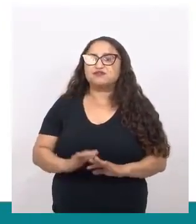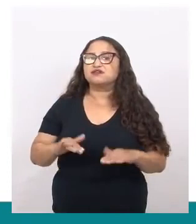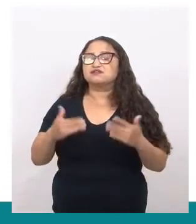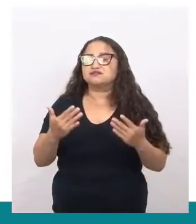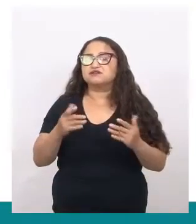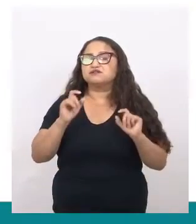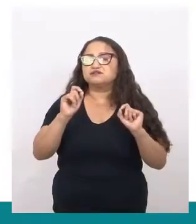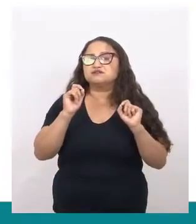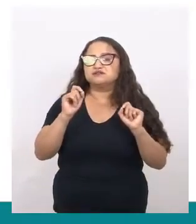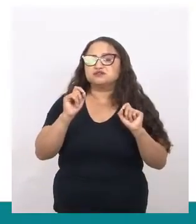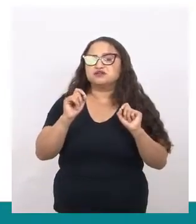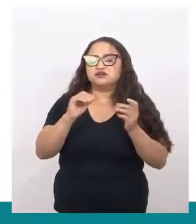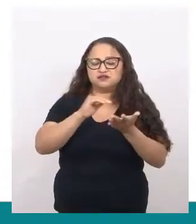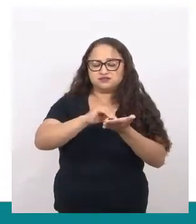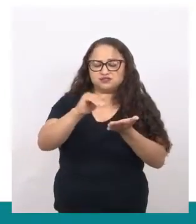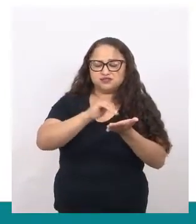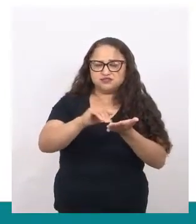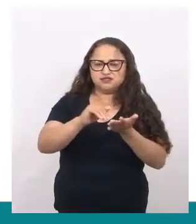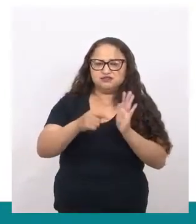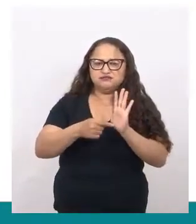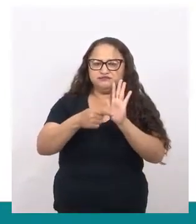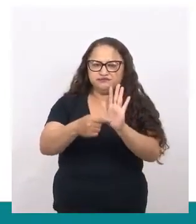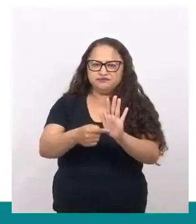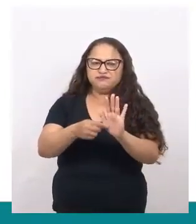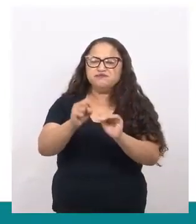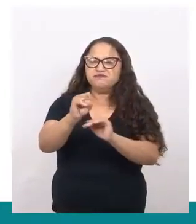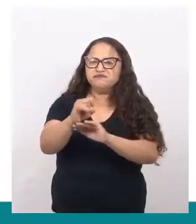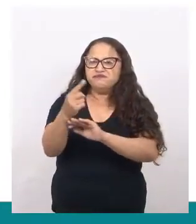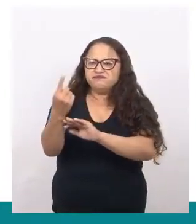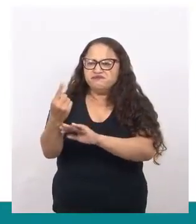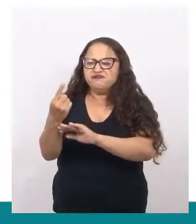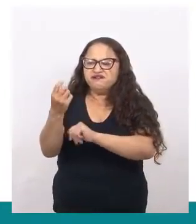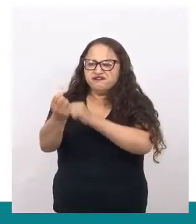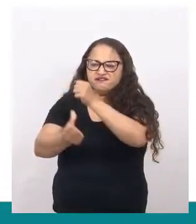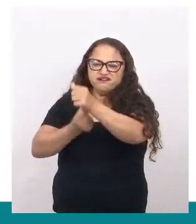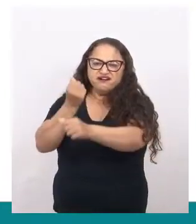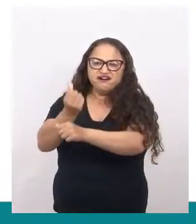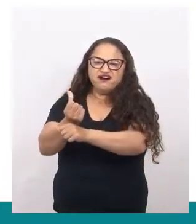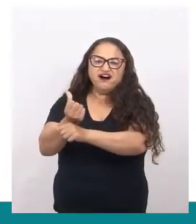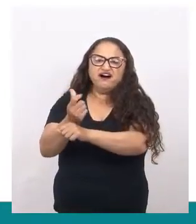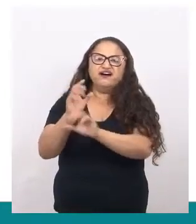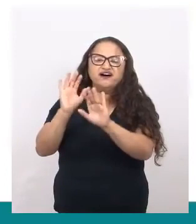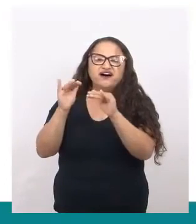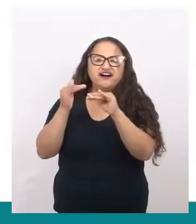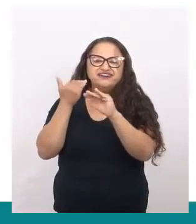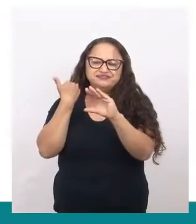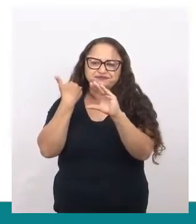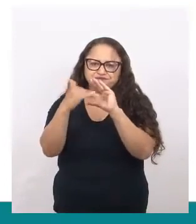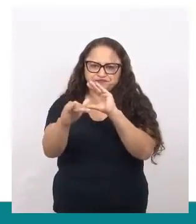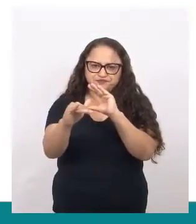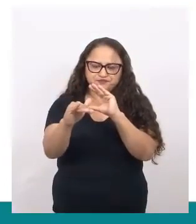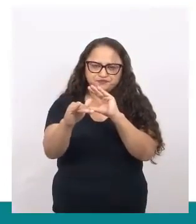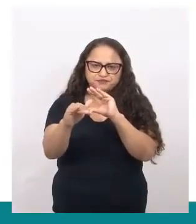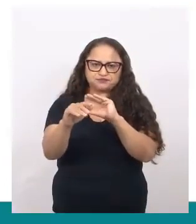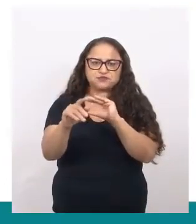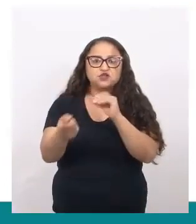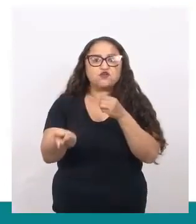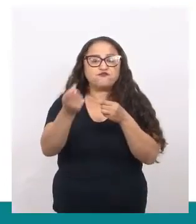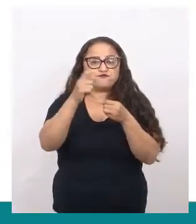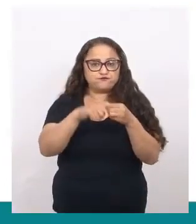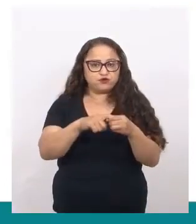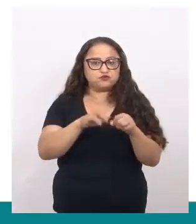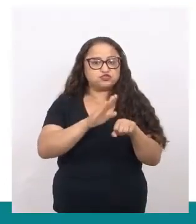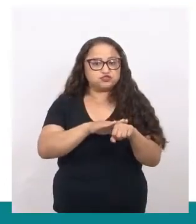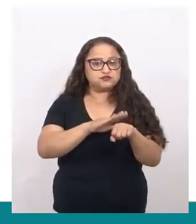avisar. Se o docente fizer a manifestação no único semestre, a sede vai mandar um aviso para ele, para que ele volte e